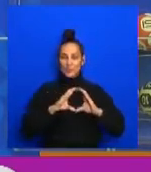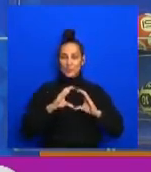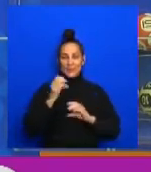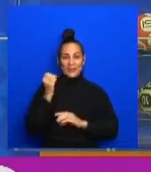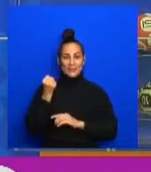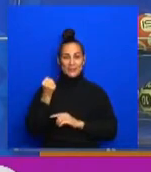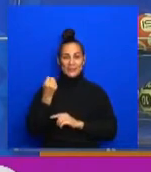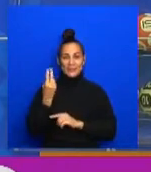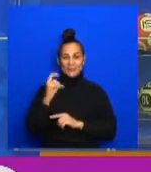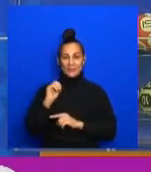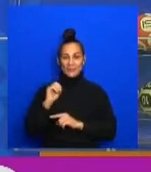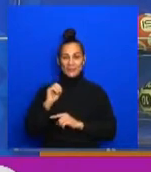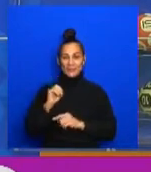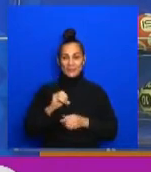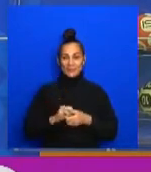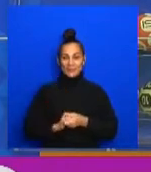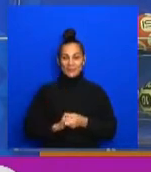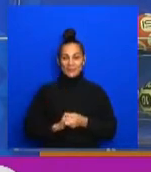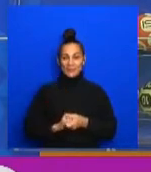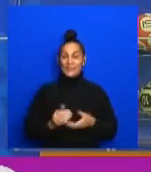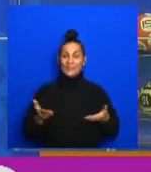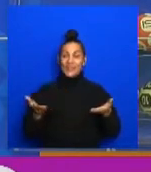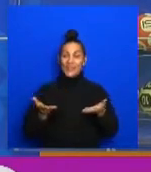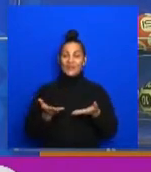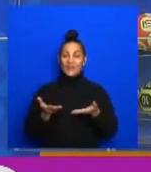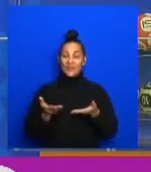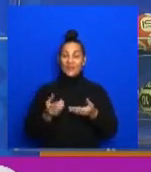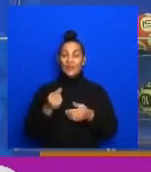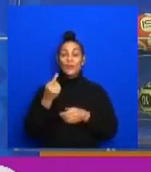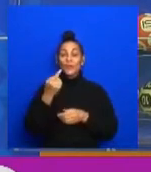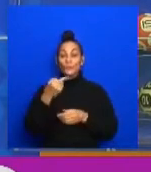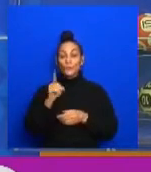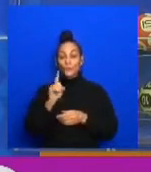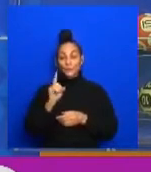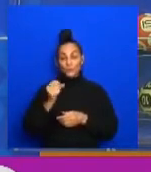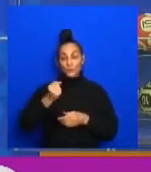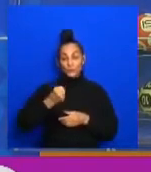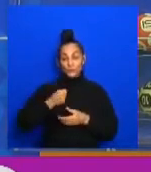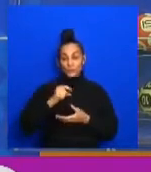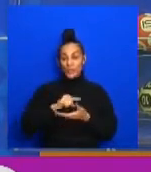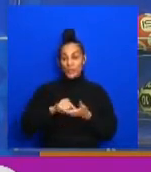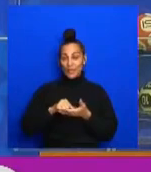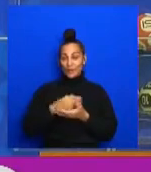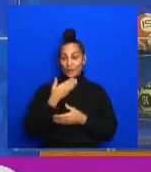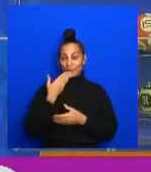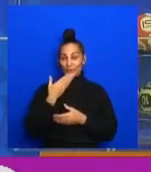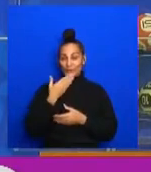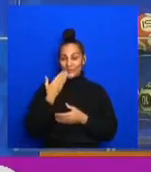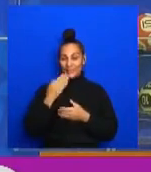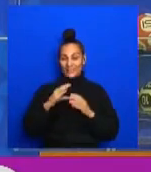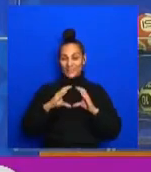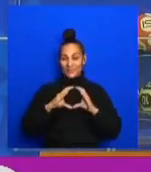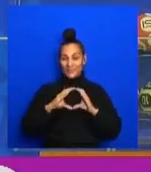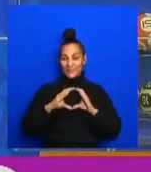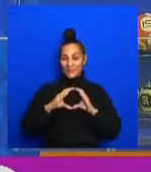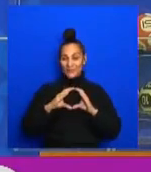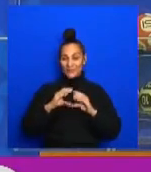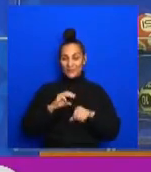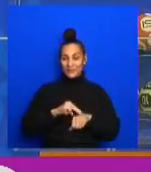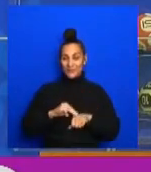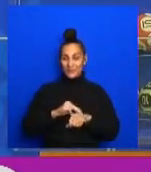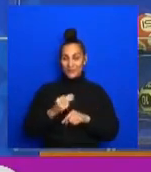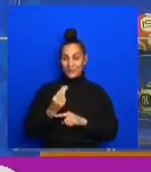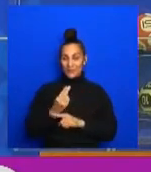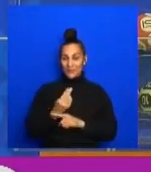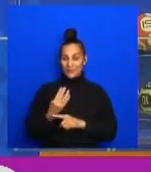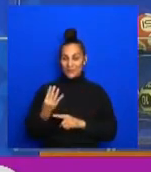número 20. Branca, 20. E agora, o 15º e último número da Loto Fácil. Bola